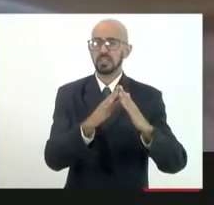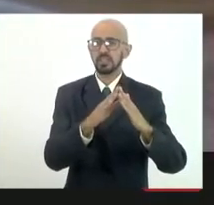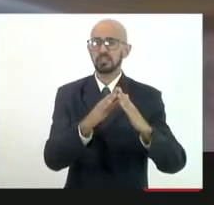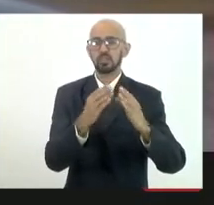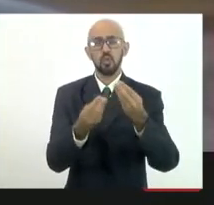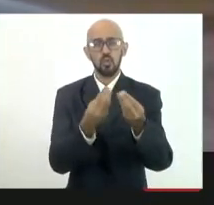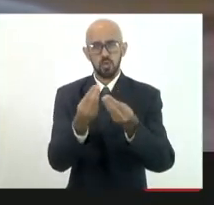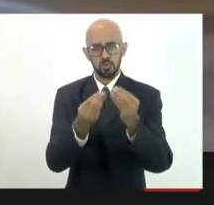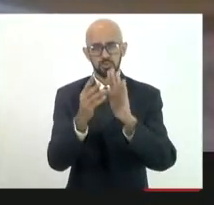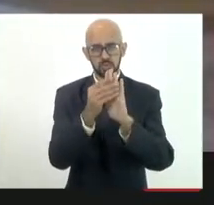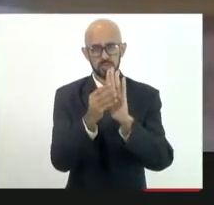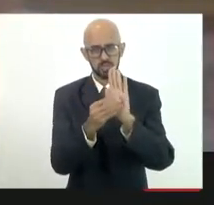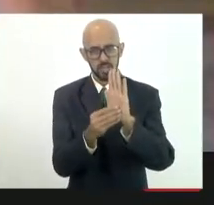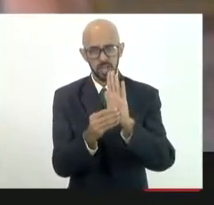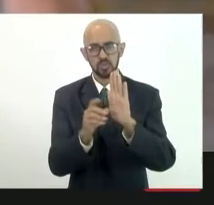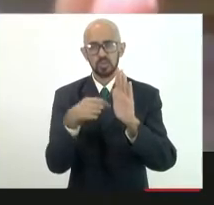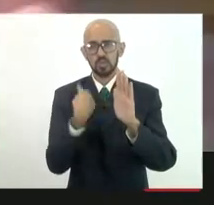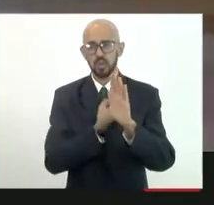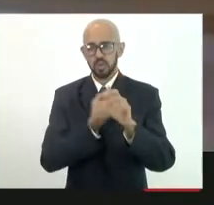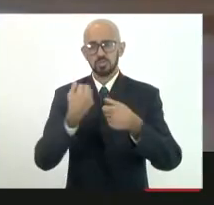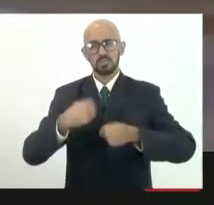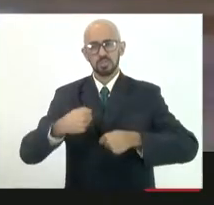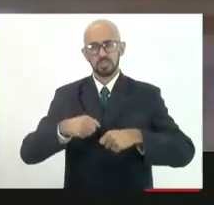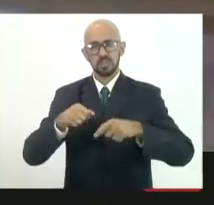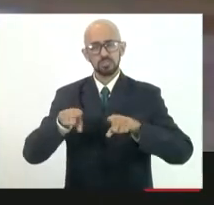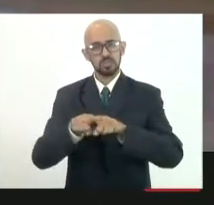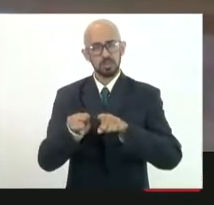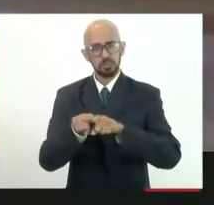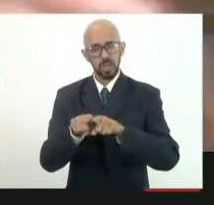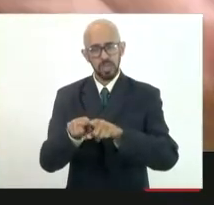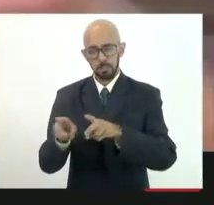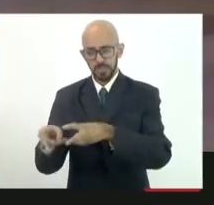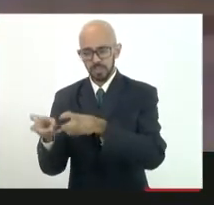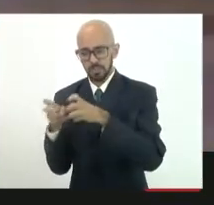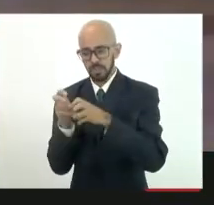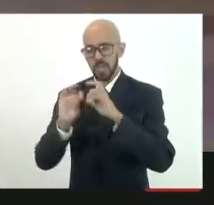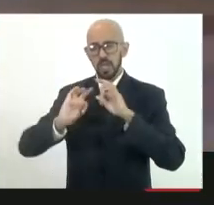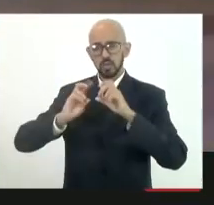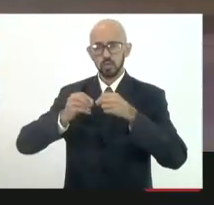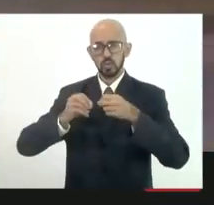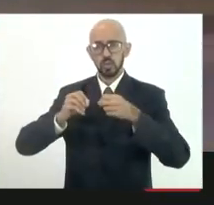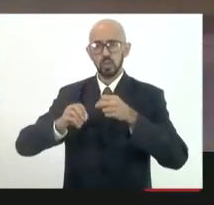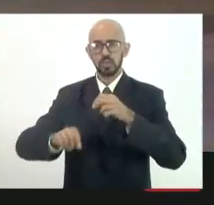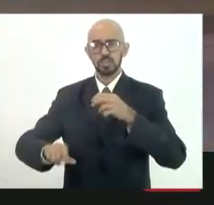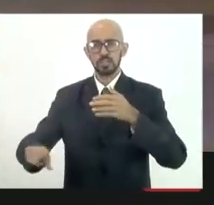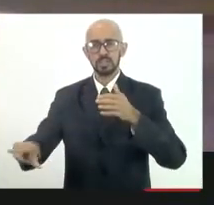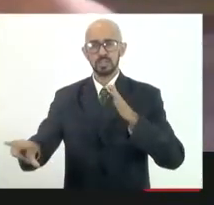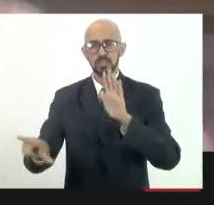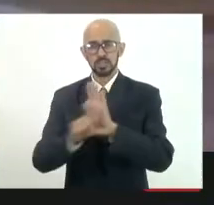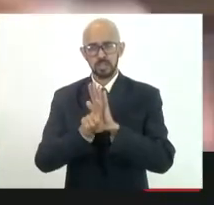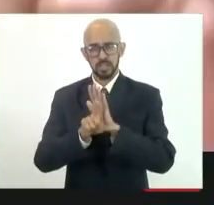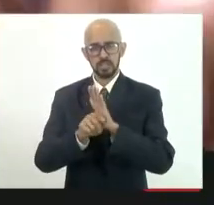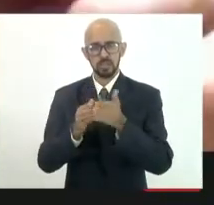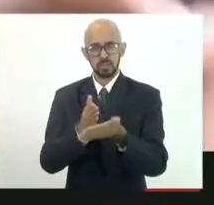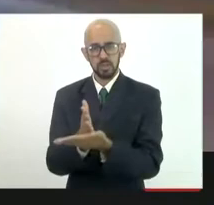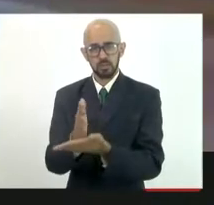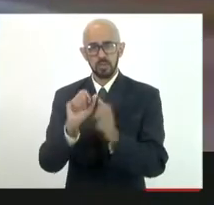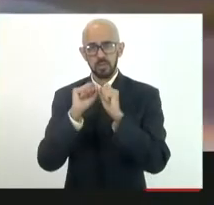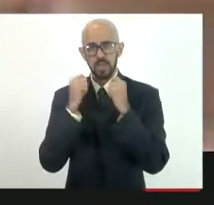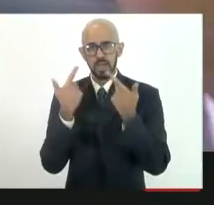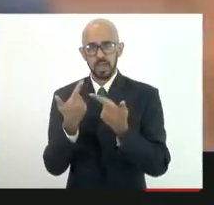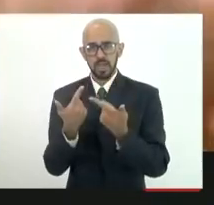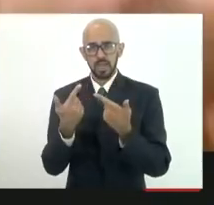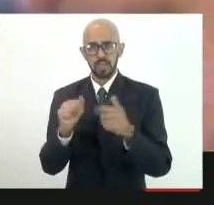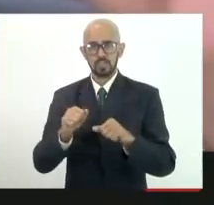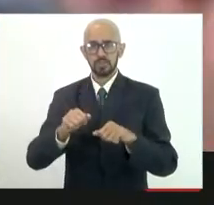encare também todo esse arcabouço legislativo que vem sendo aprovado na Alerge, para que a gente